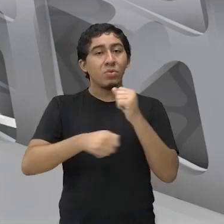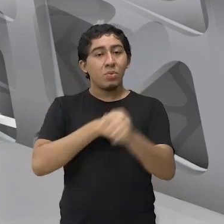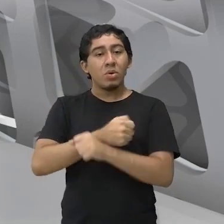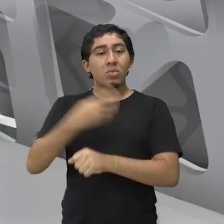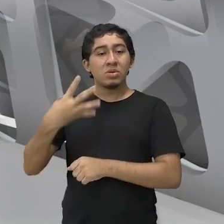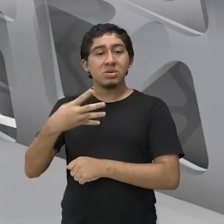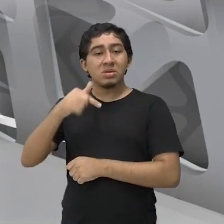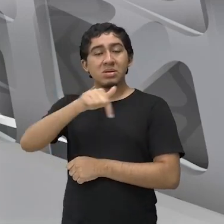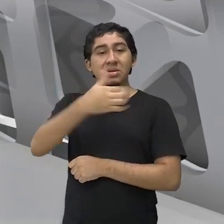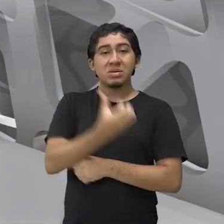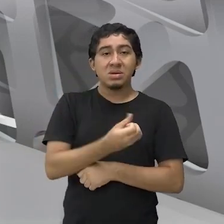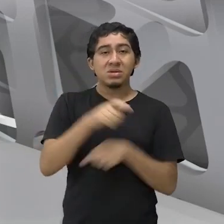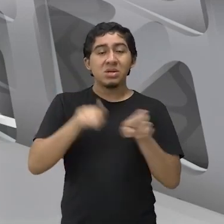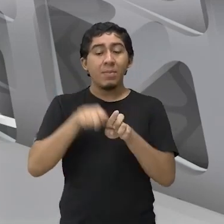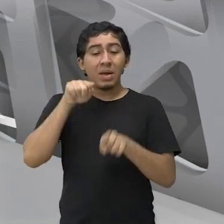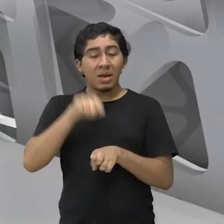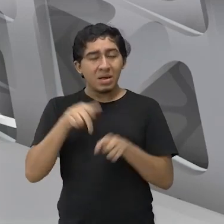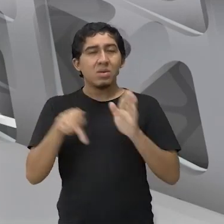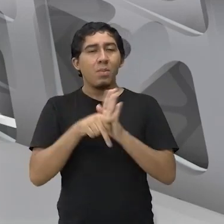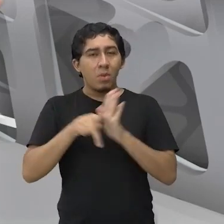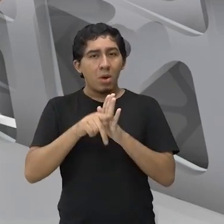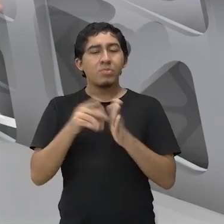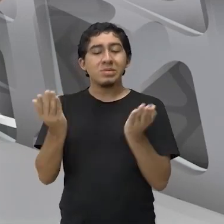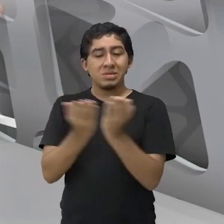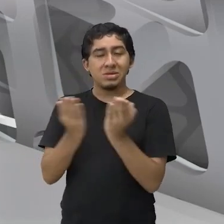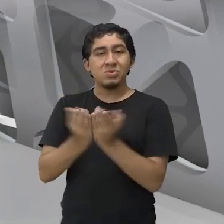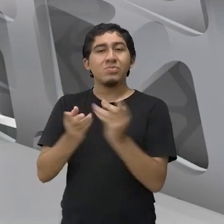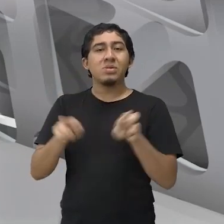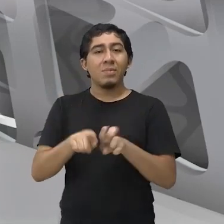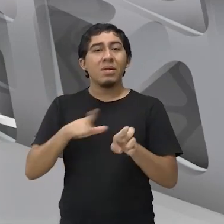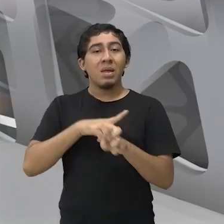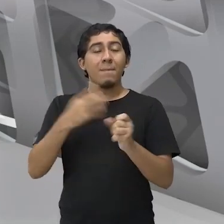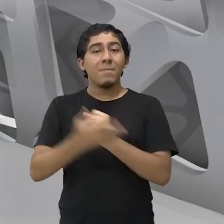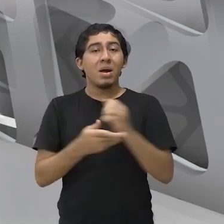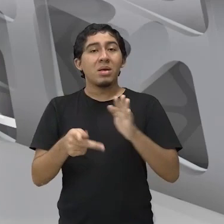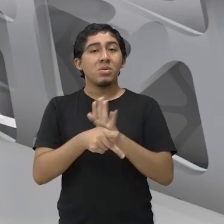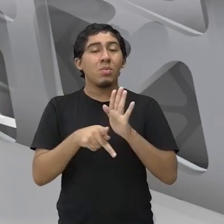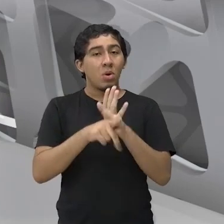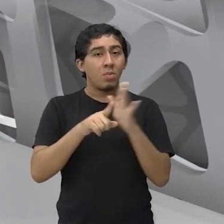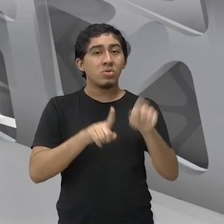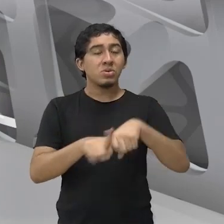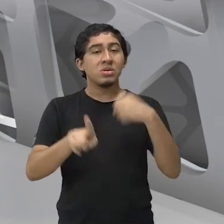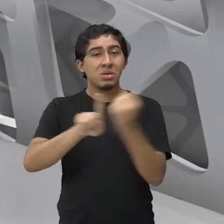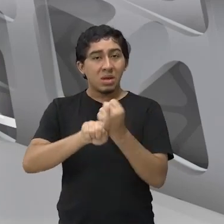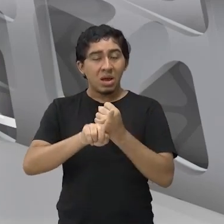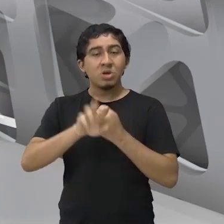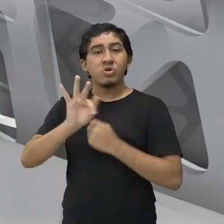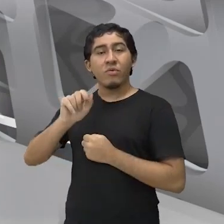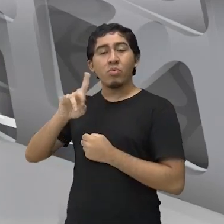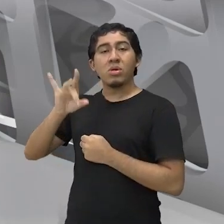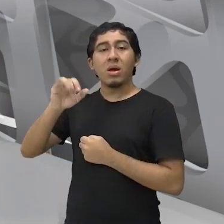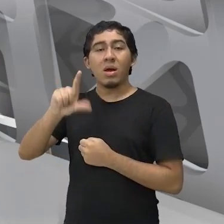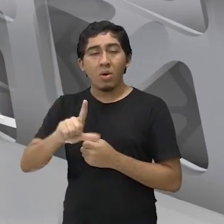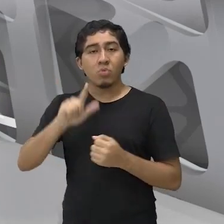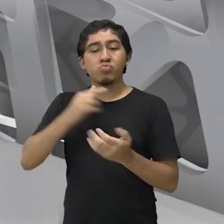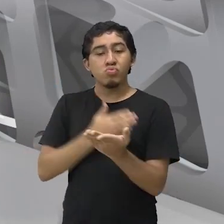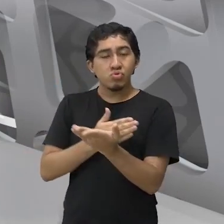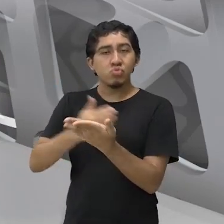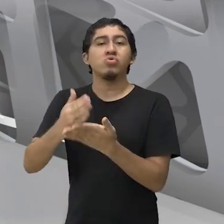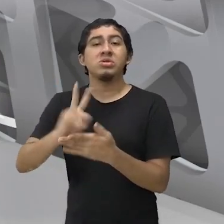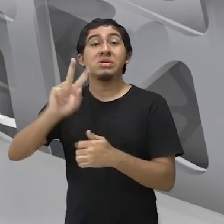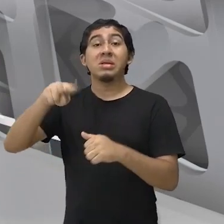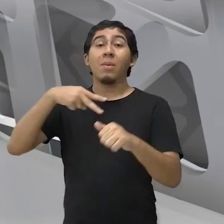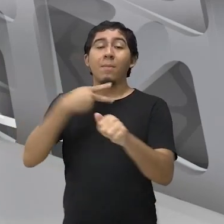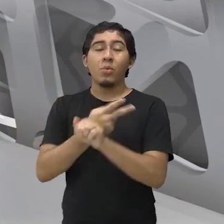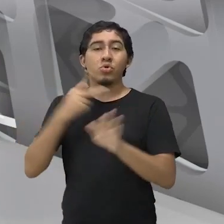476, e seria esse mesmo cristianismo que iria dar as bases aí da sociedade feudal que surge logo em